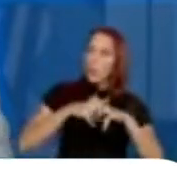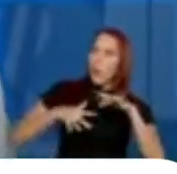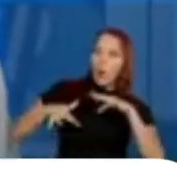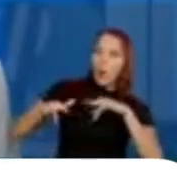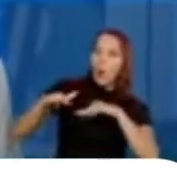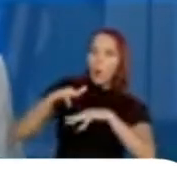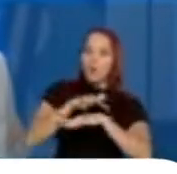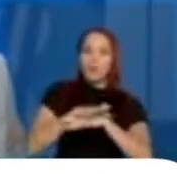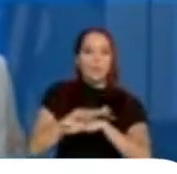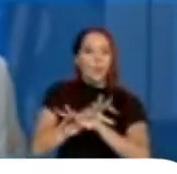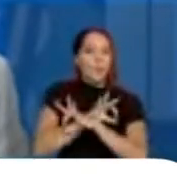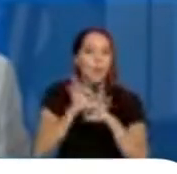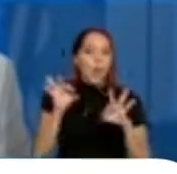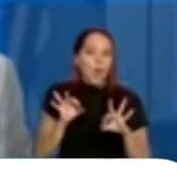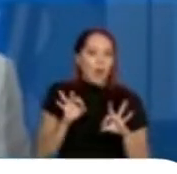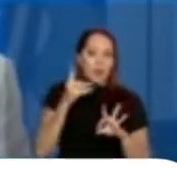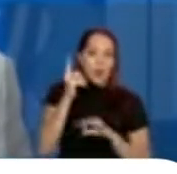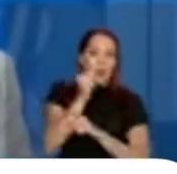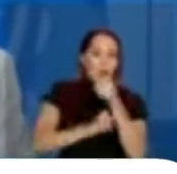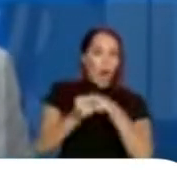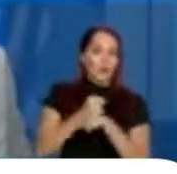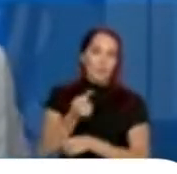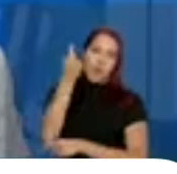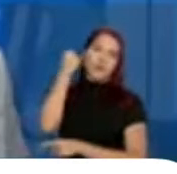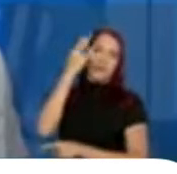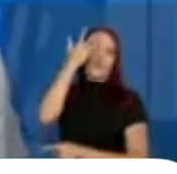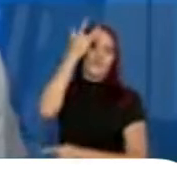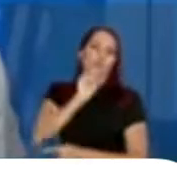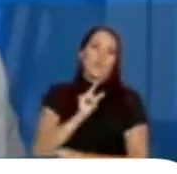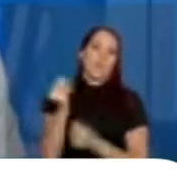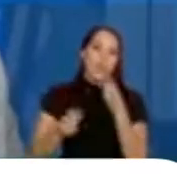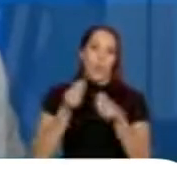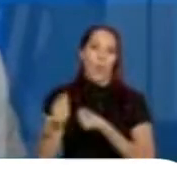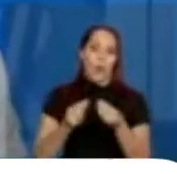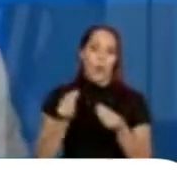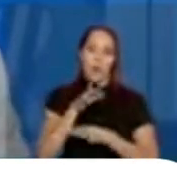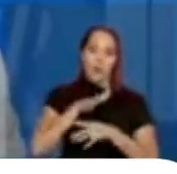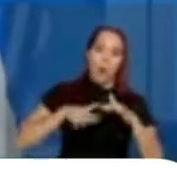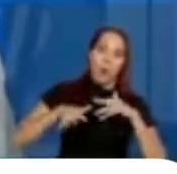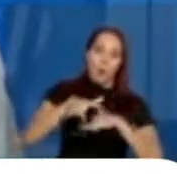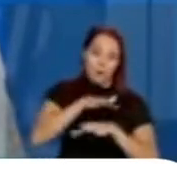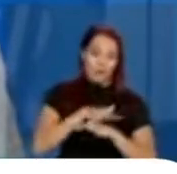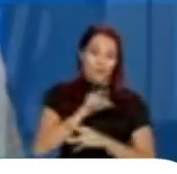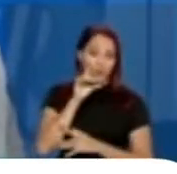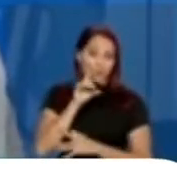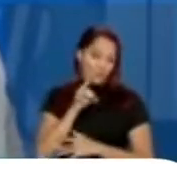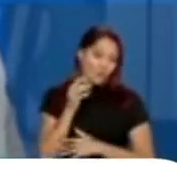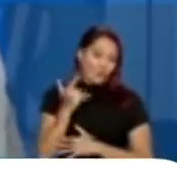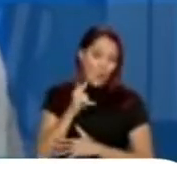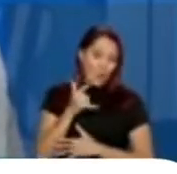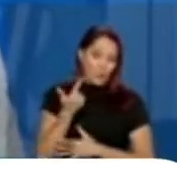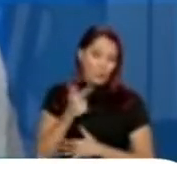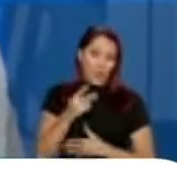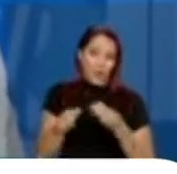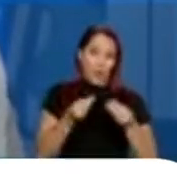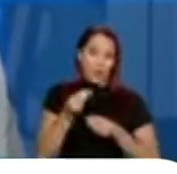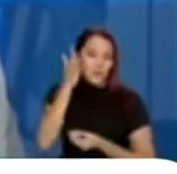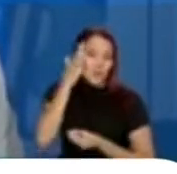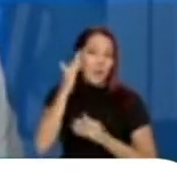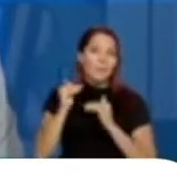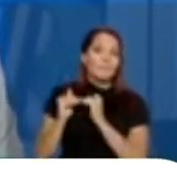série histórica de anos anteriores para que a gente possa projetar o